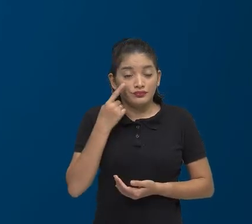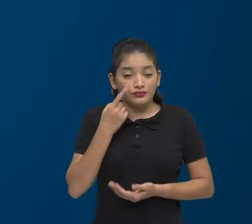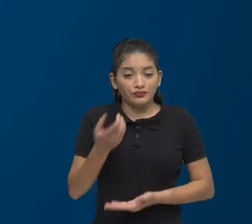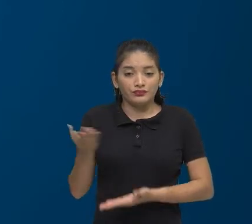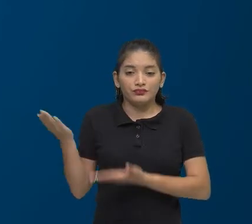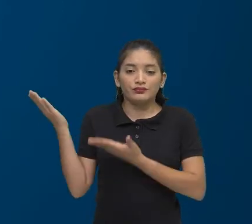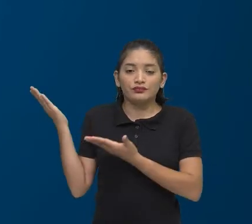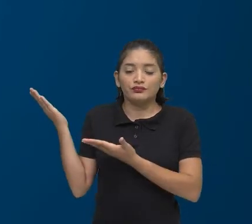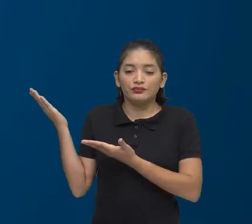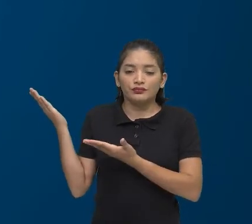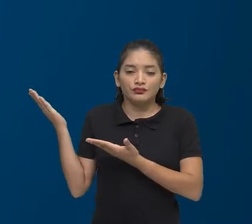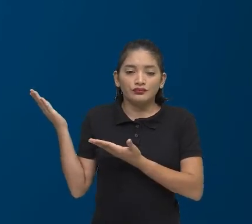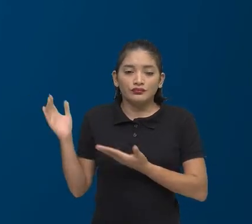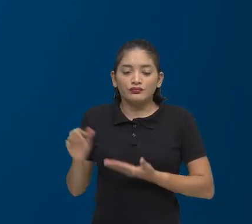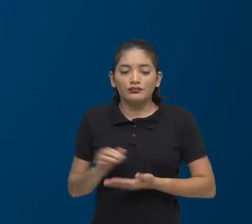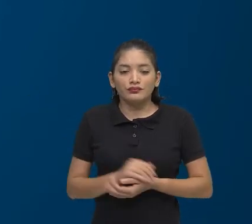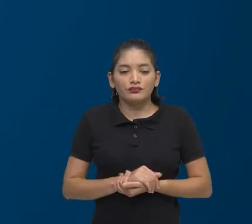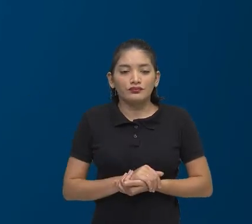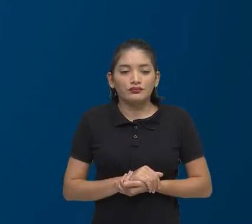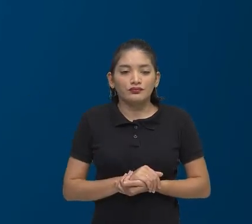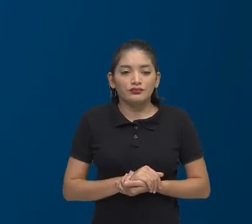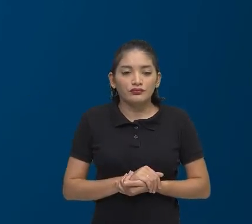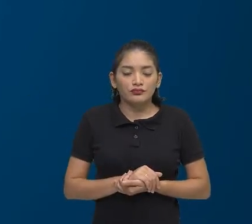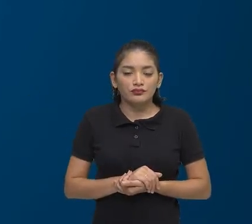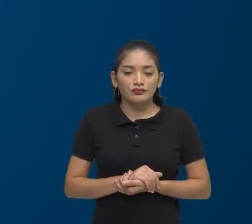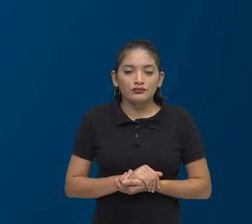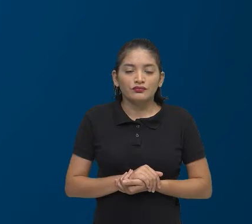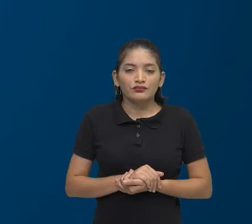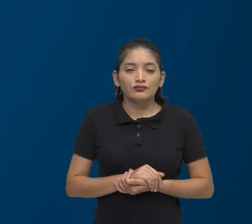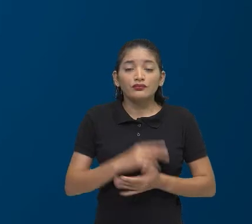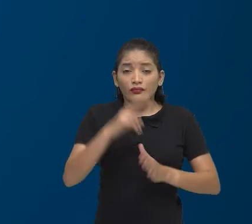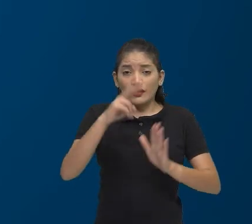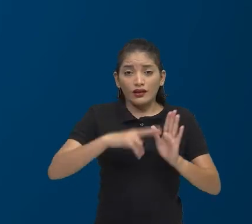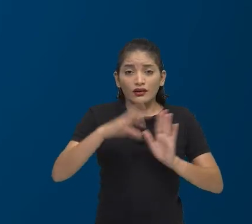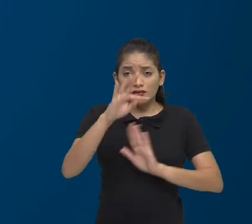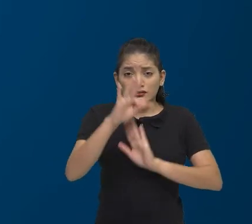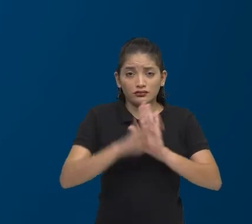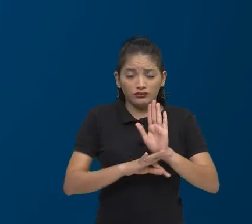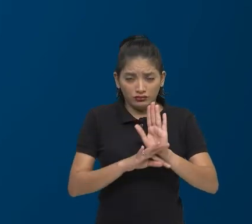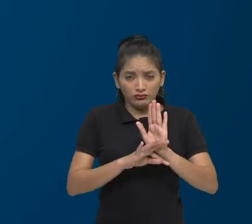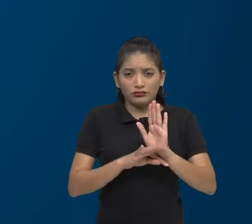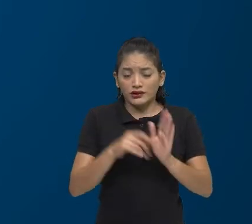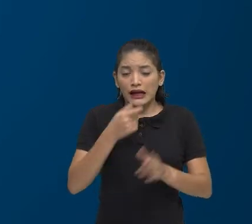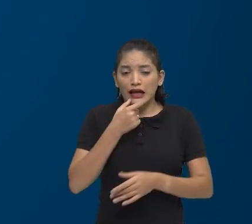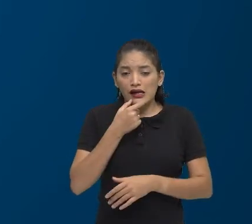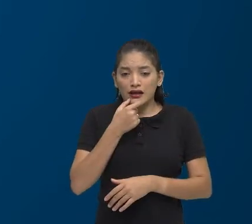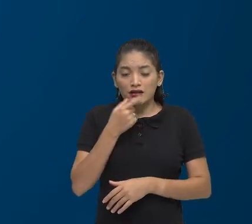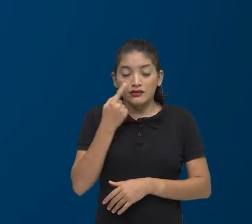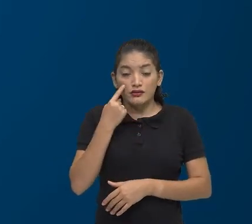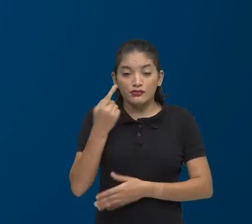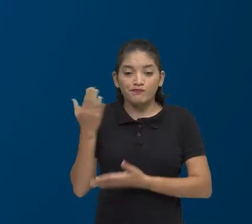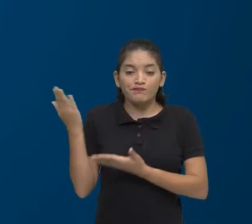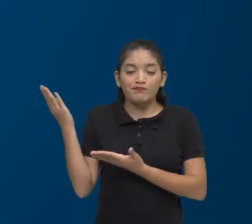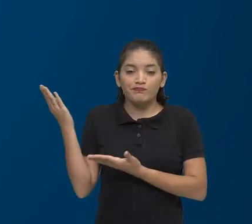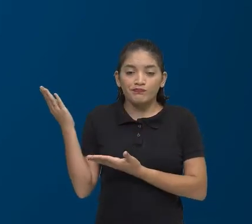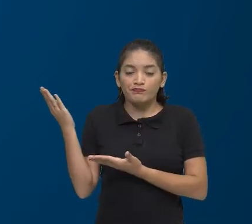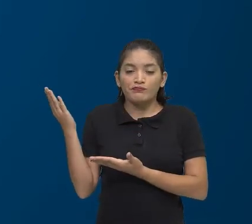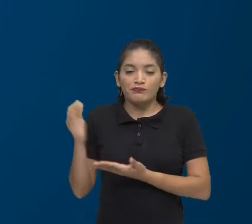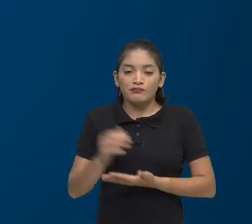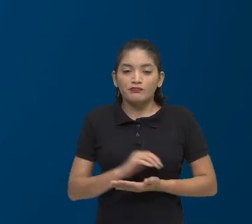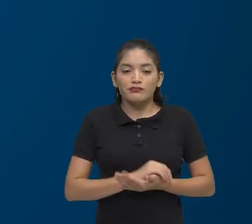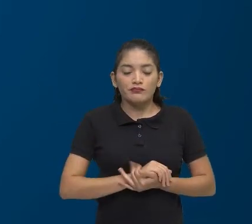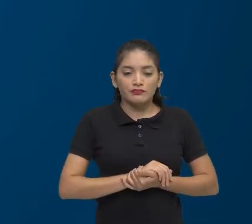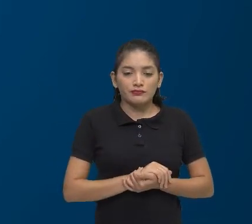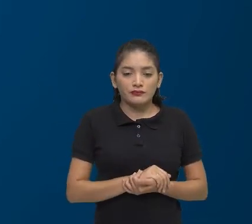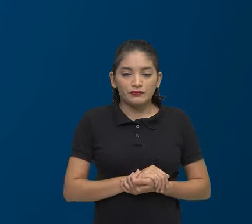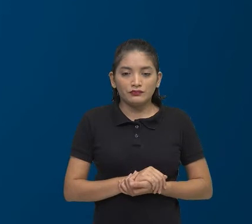previewing, ok? Previewing, vejam aqui, previewing is one of the most